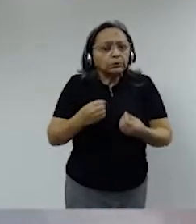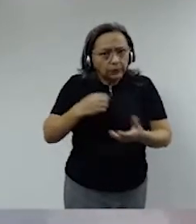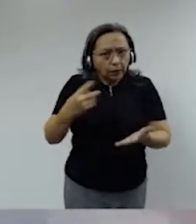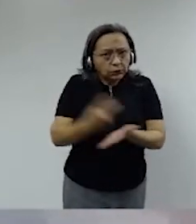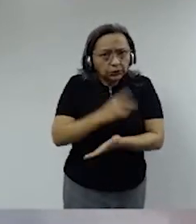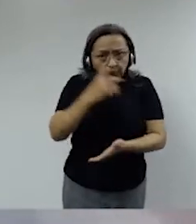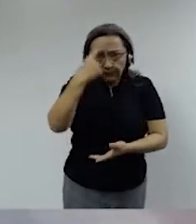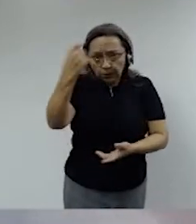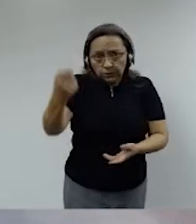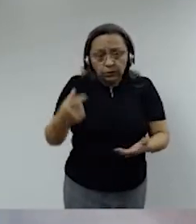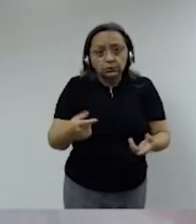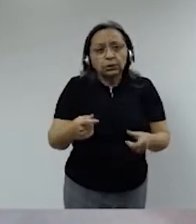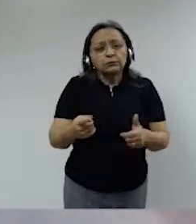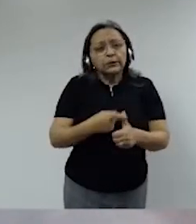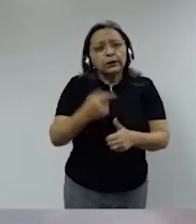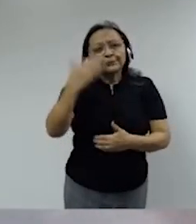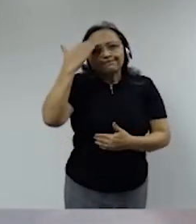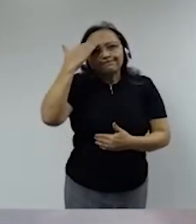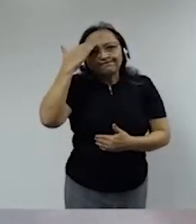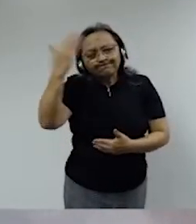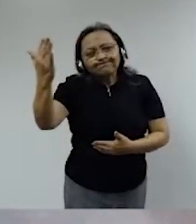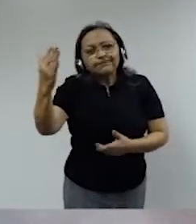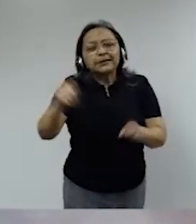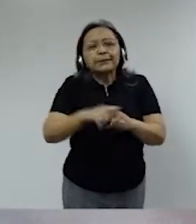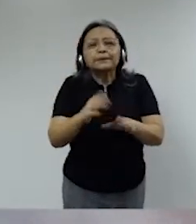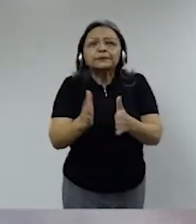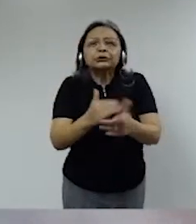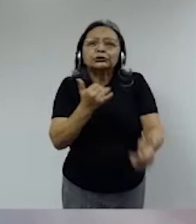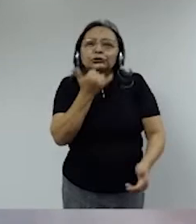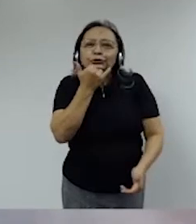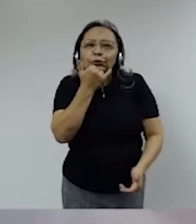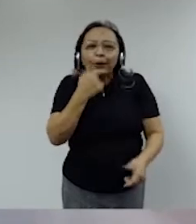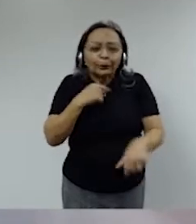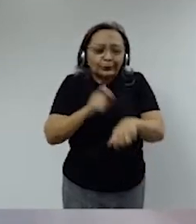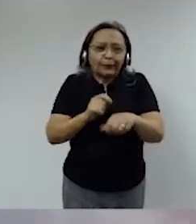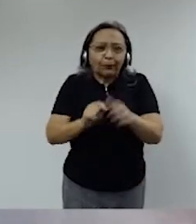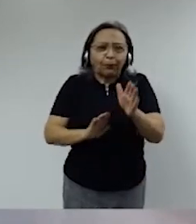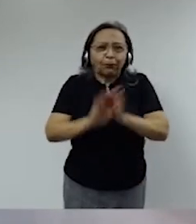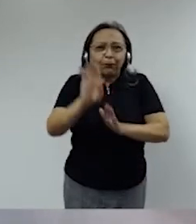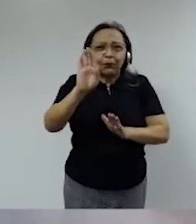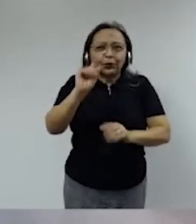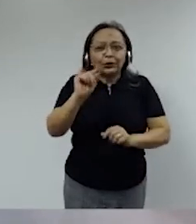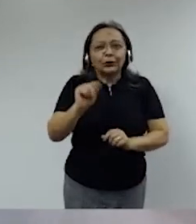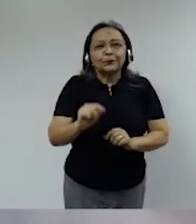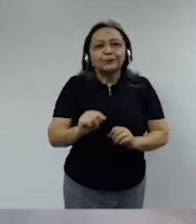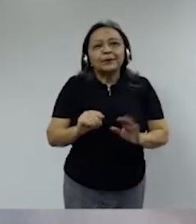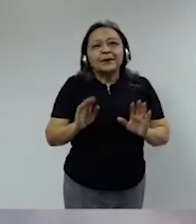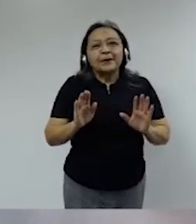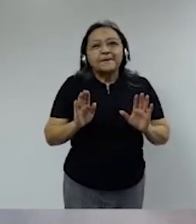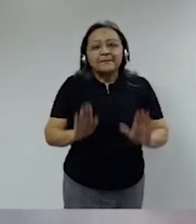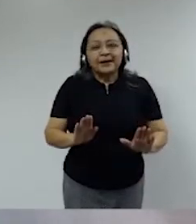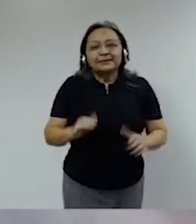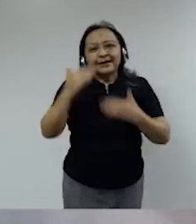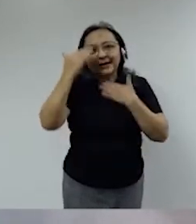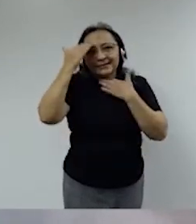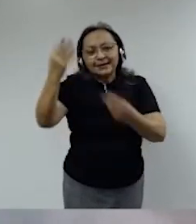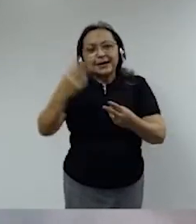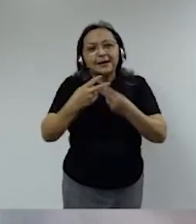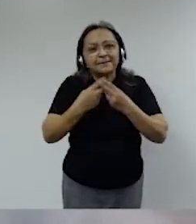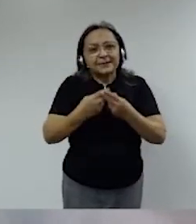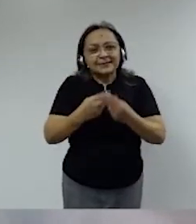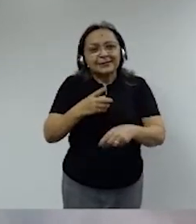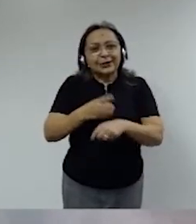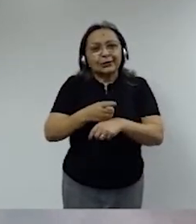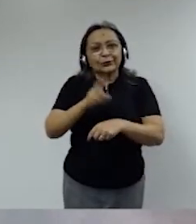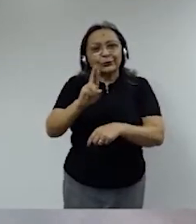Queria agradecer, me desculpar se eu passei um pouquinho do tempo, queria agradecer aí a paciência do doutor Luciano,